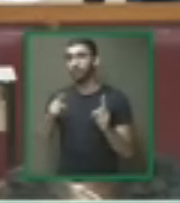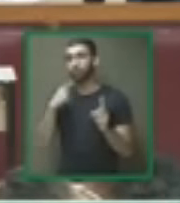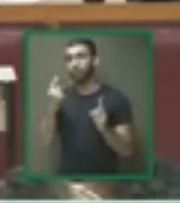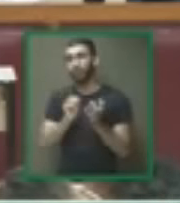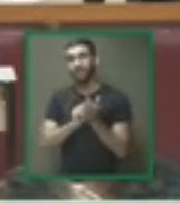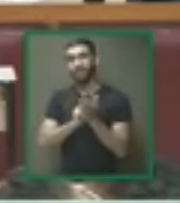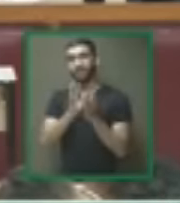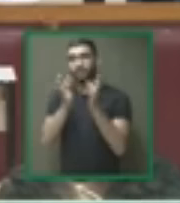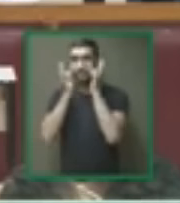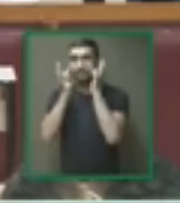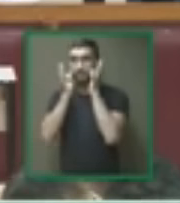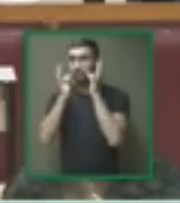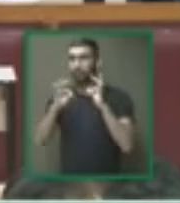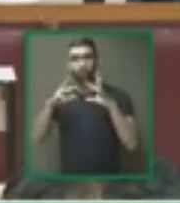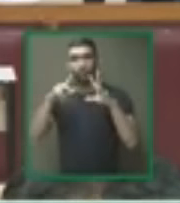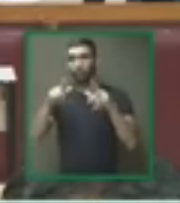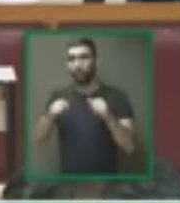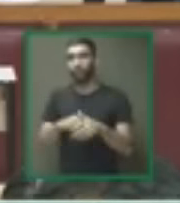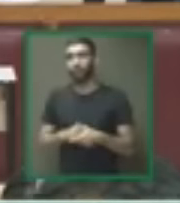E nós dispensamos todo mundo.